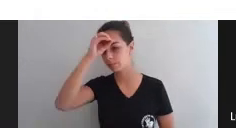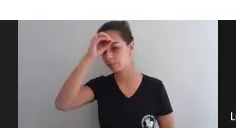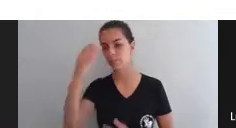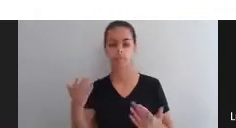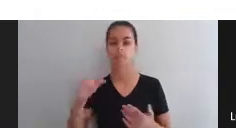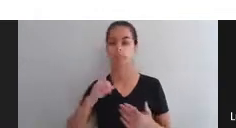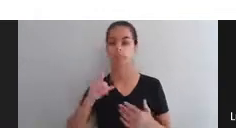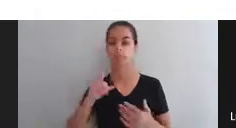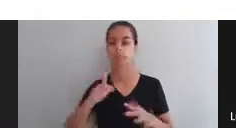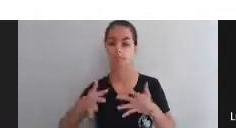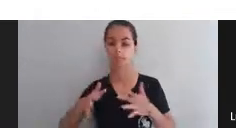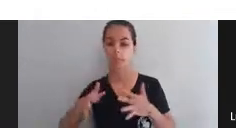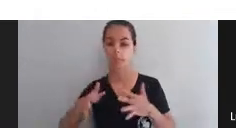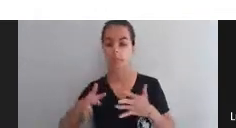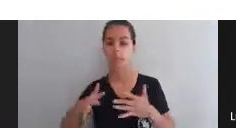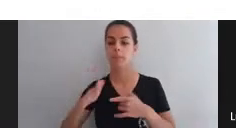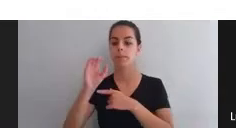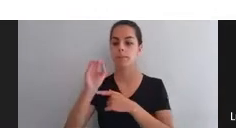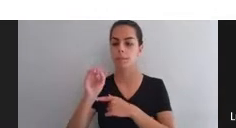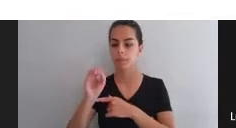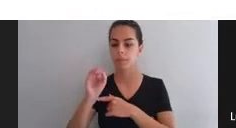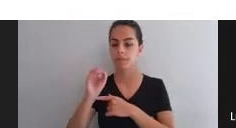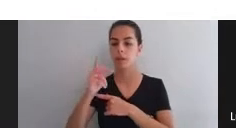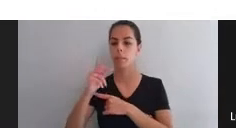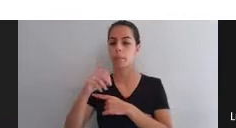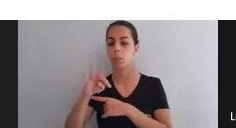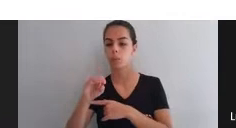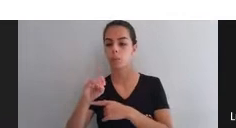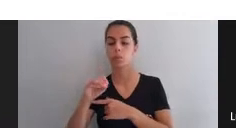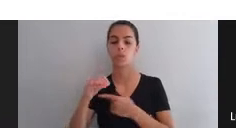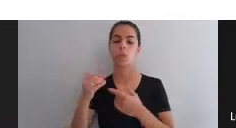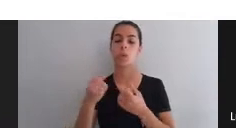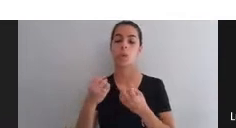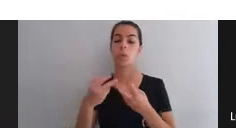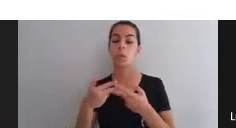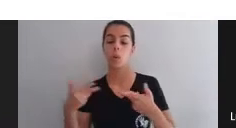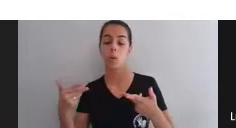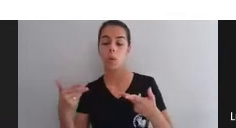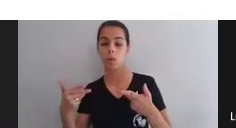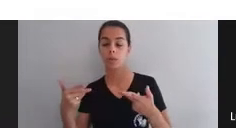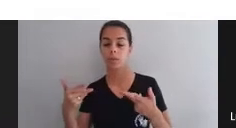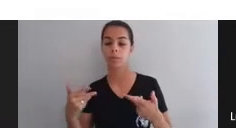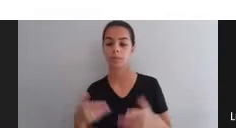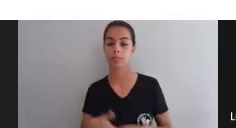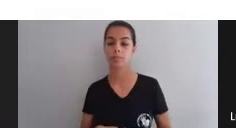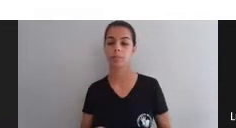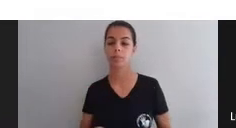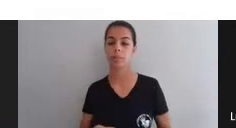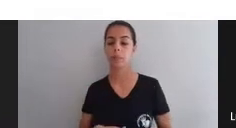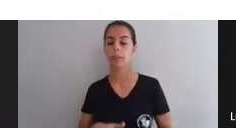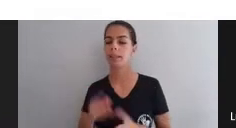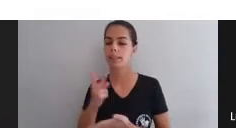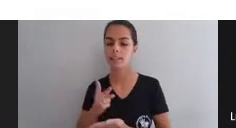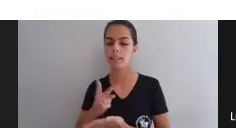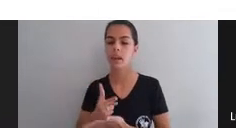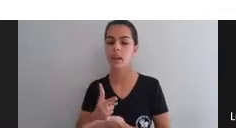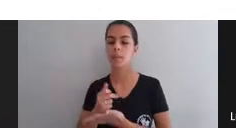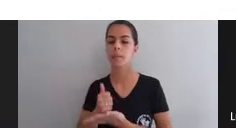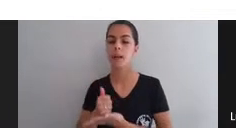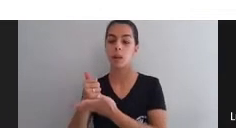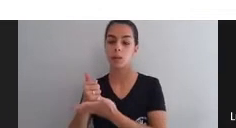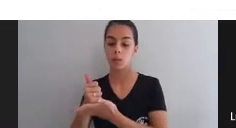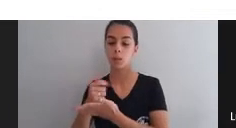tem vibração de ponto zero, tem alguma coisa ali que sempre contribui